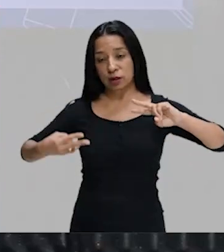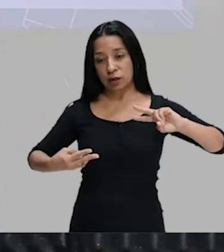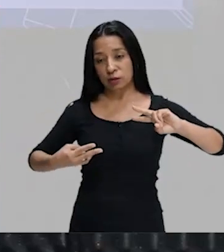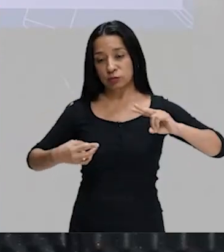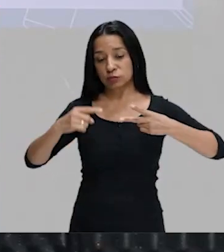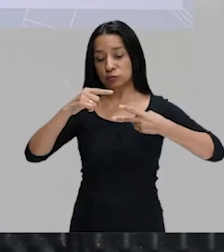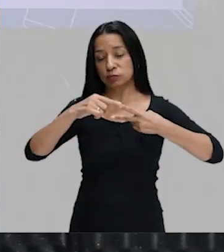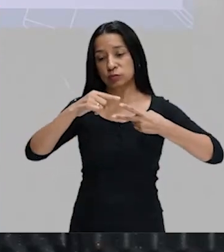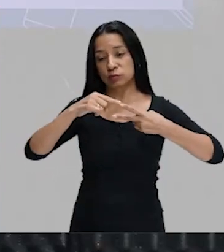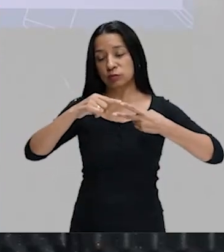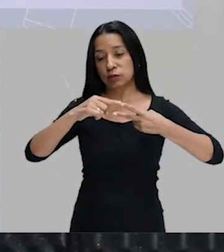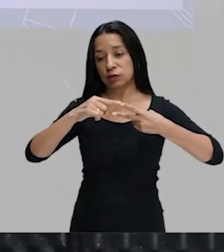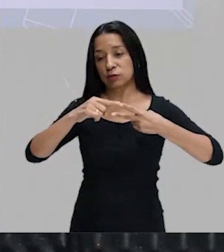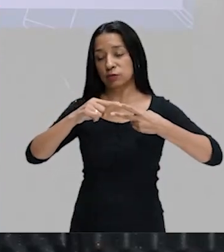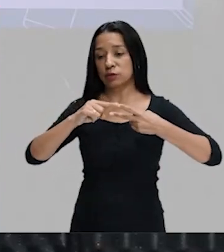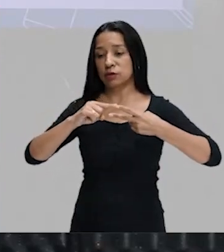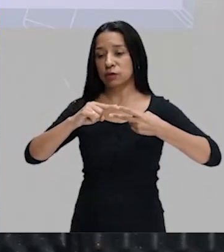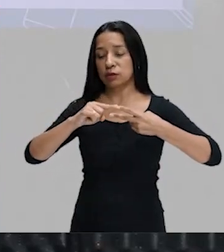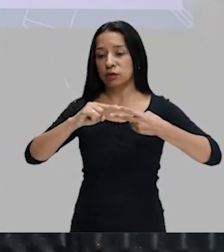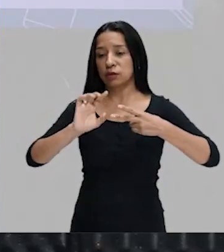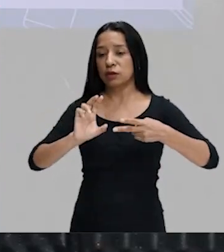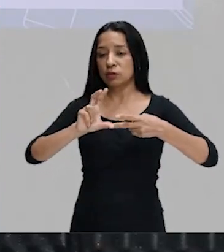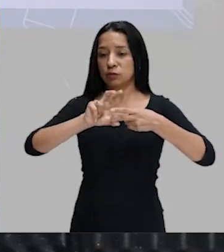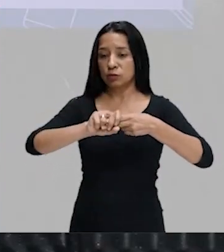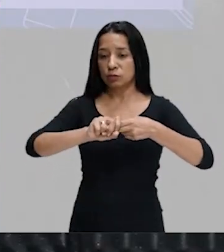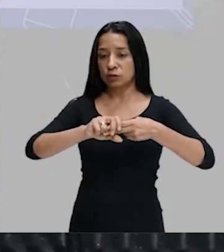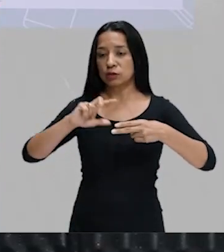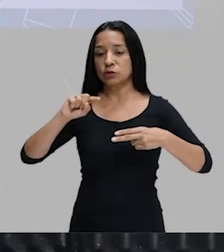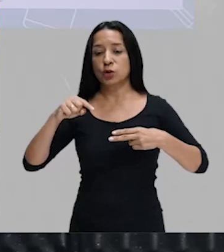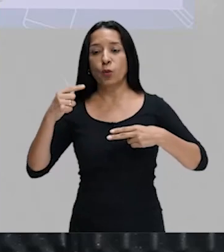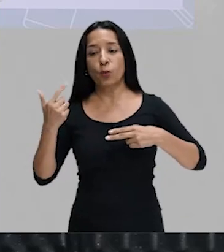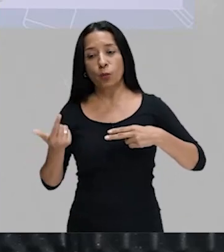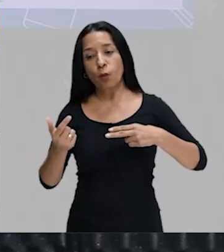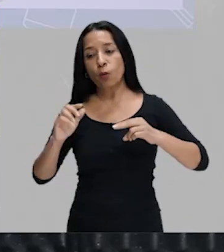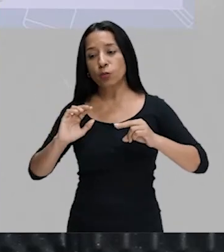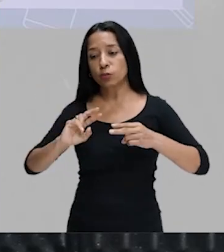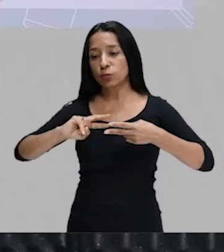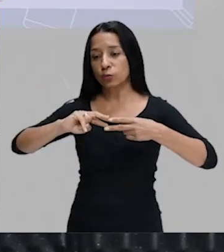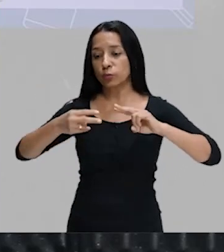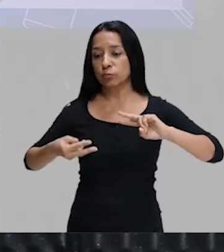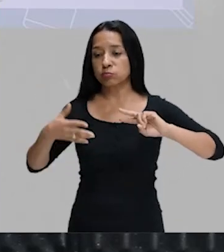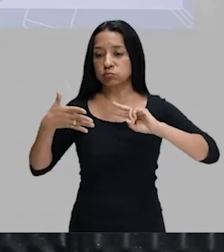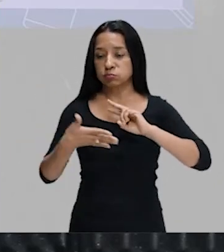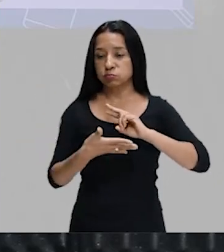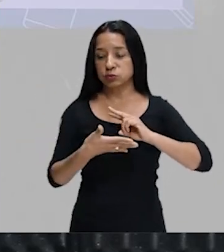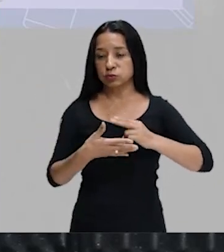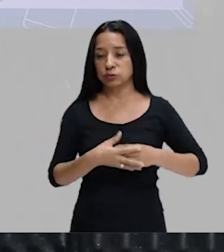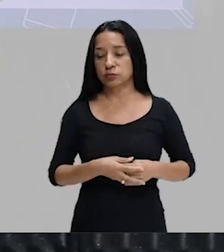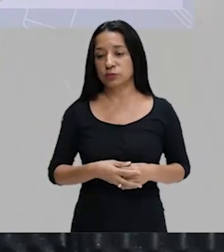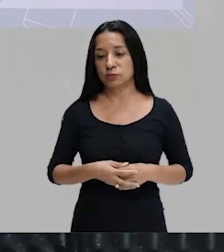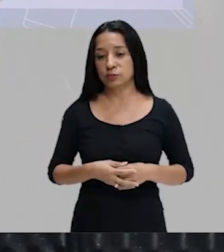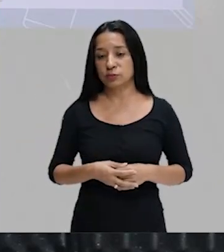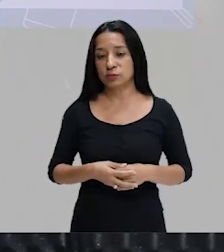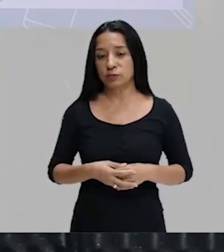no cromossomo Z em aves. Então, vamos lá. Esses dois